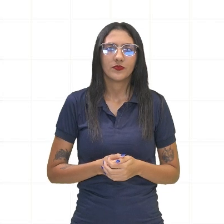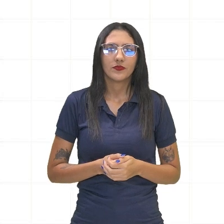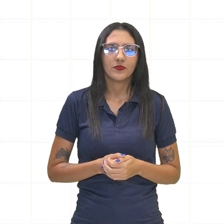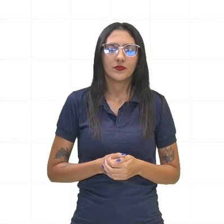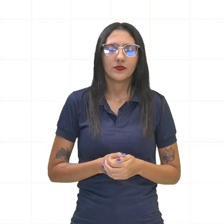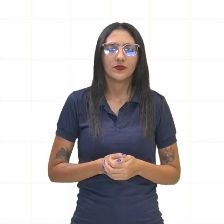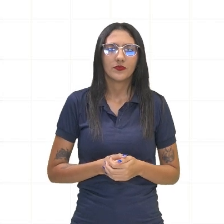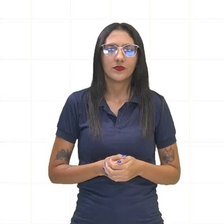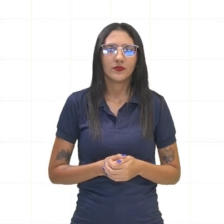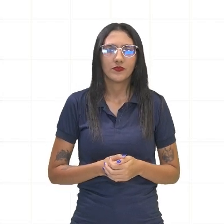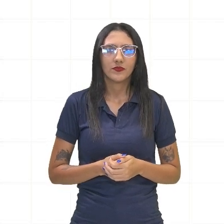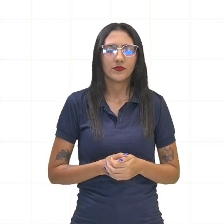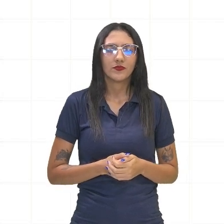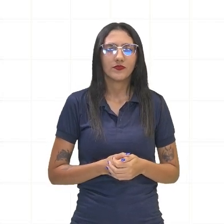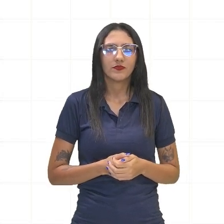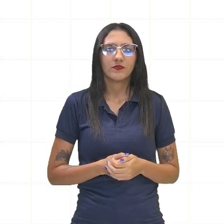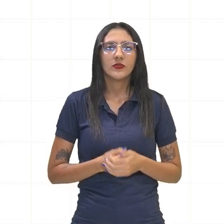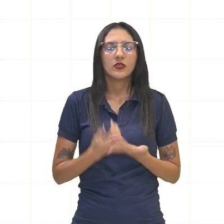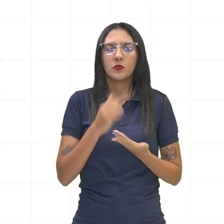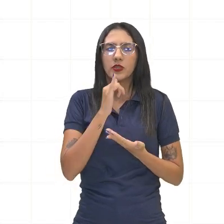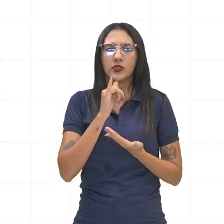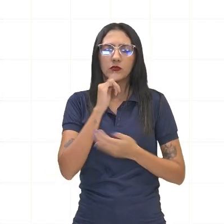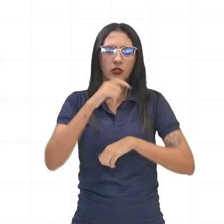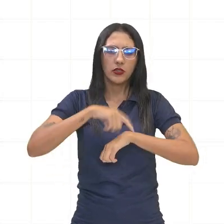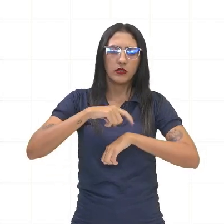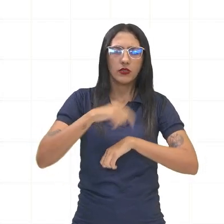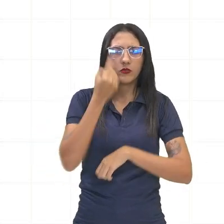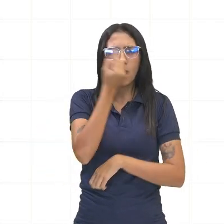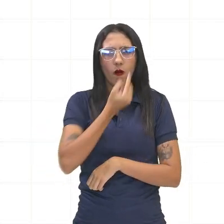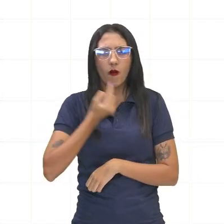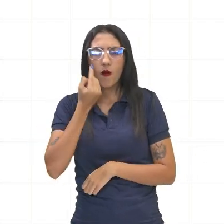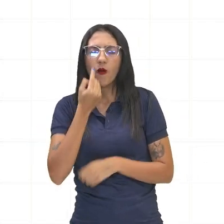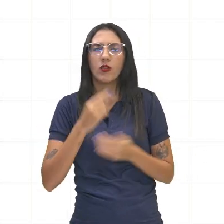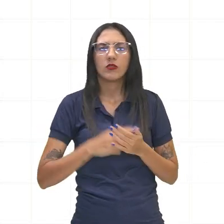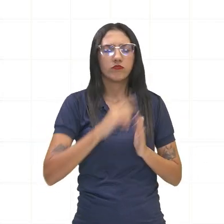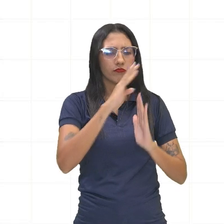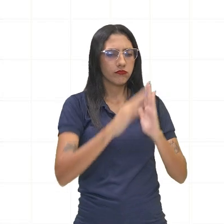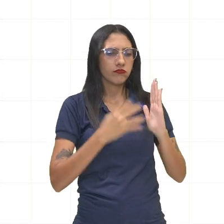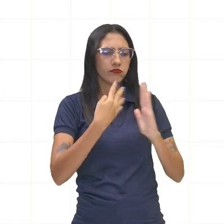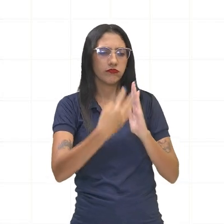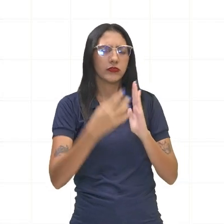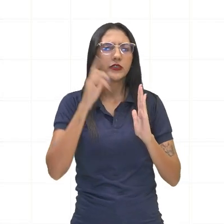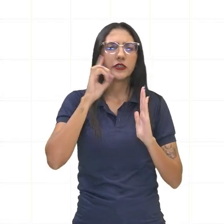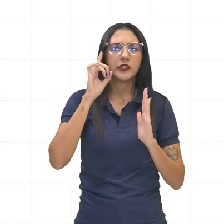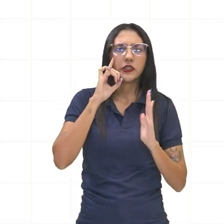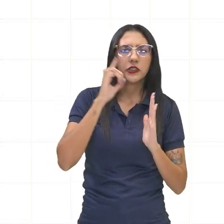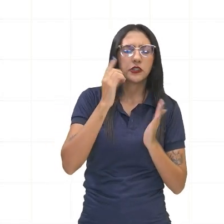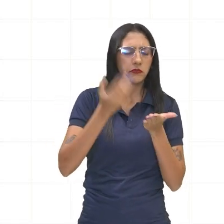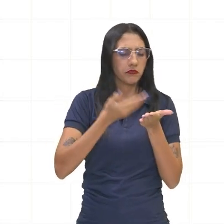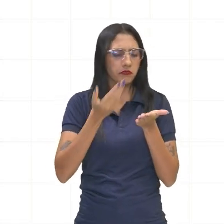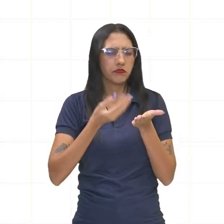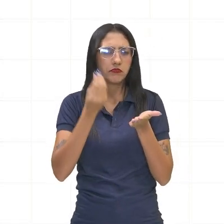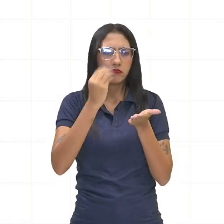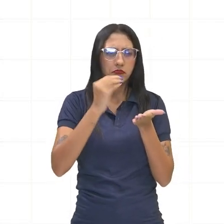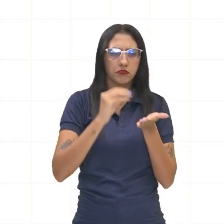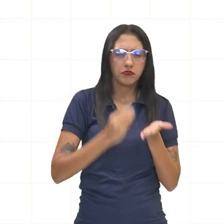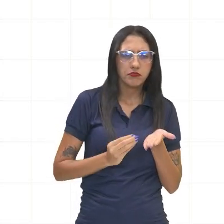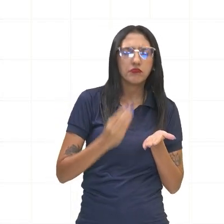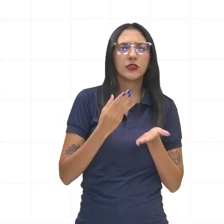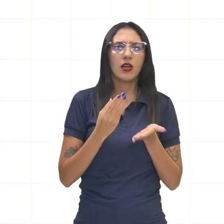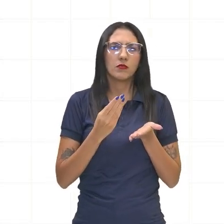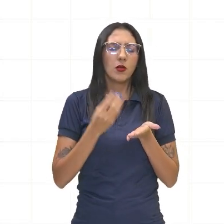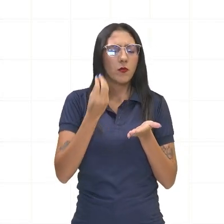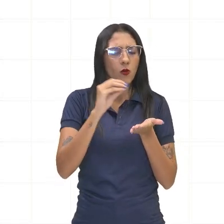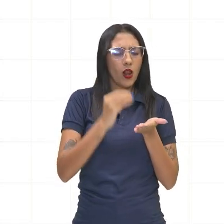aqui, né, na nossa cartela, ó, relógios, calendários e agendas são alguns dos exemplos de invenções